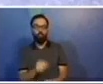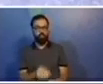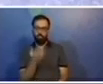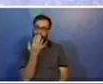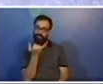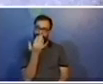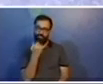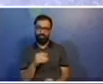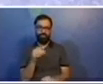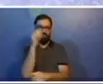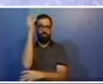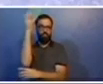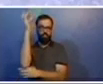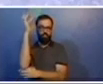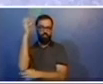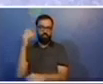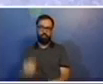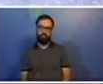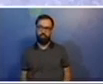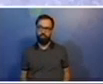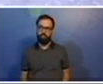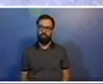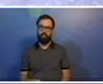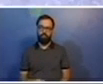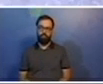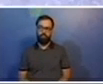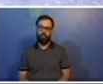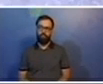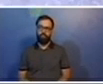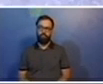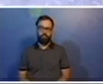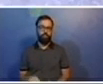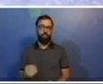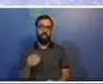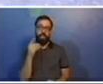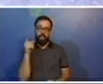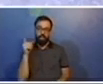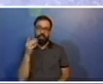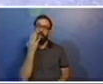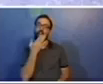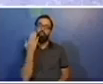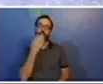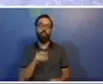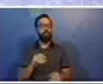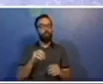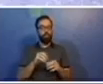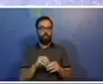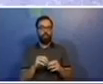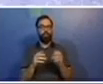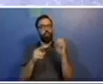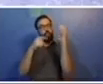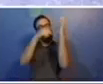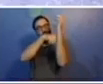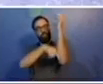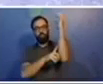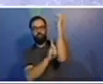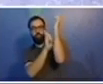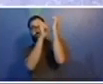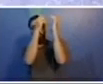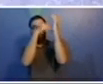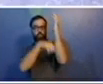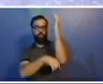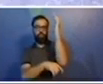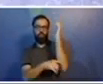de alimento das plantas e dos animais do modo geral. E esse açúcar é redistribuído para a planta por outros vasos